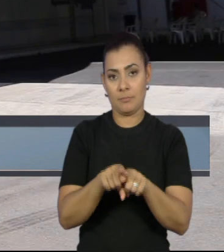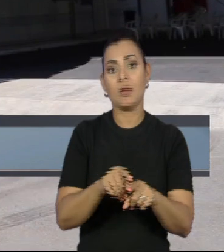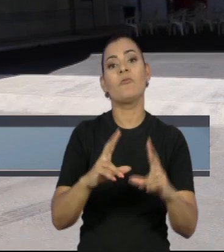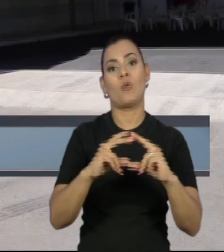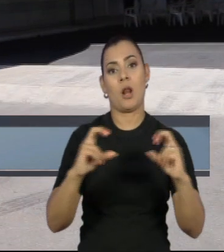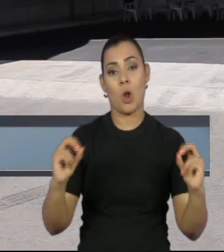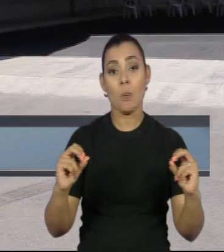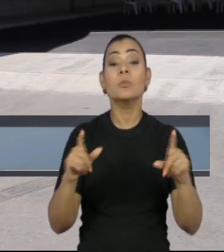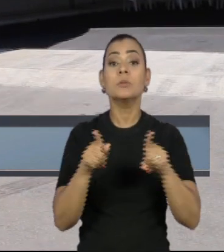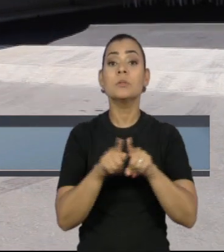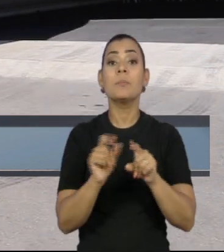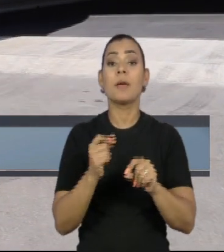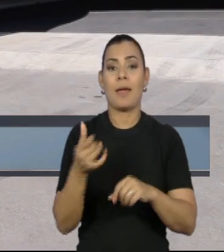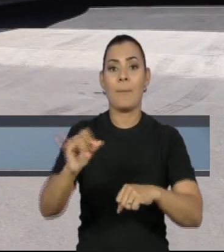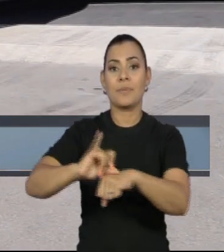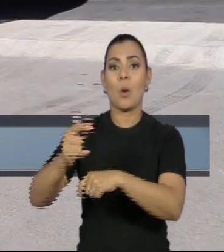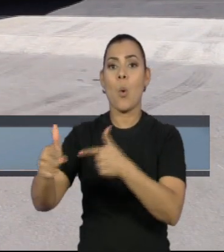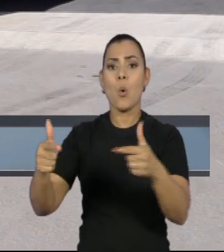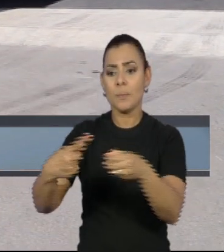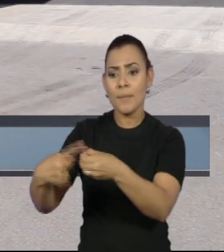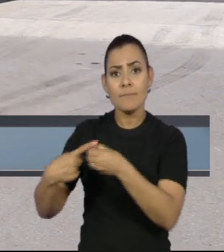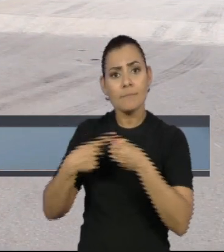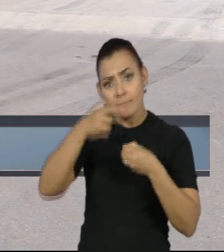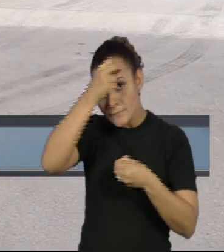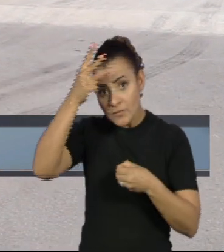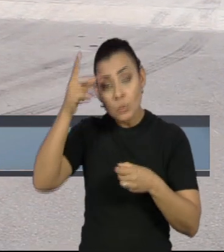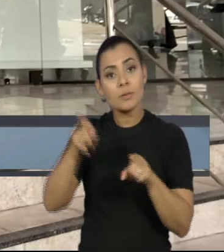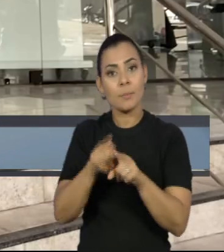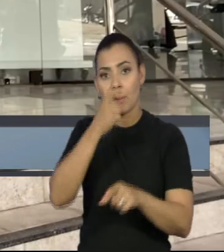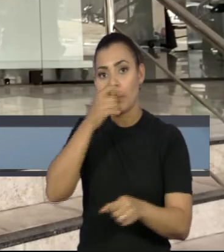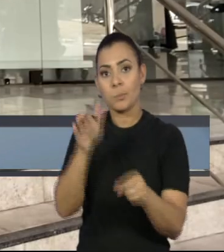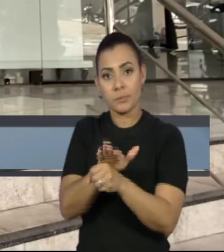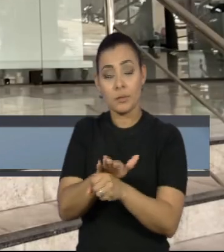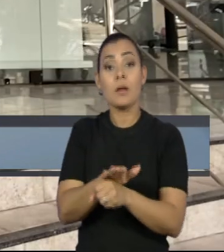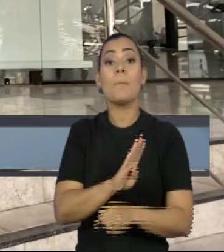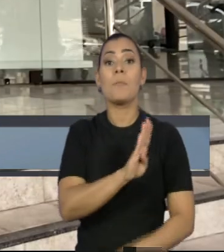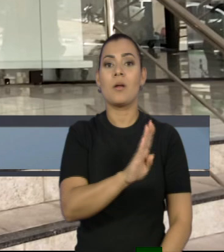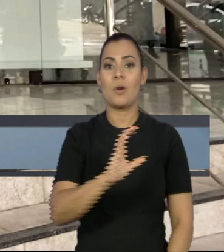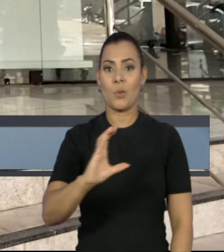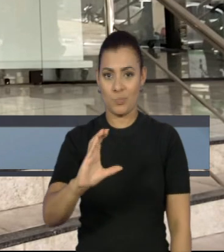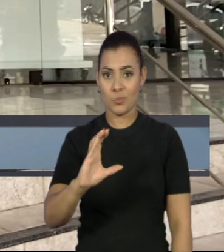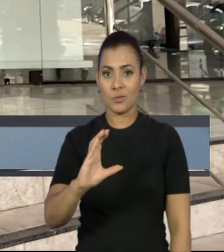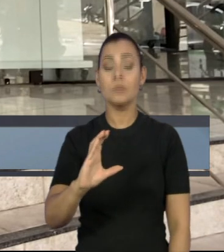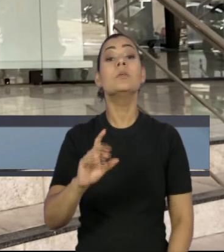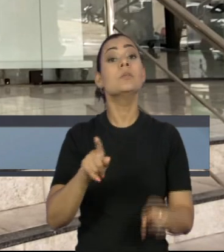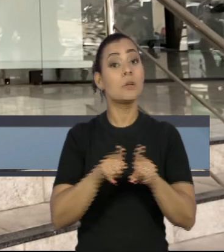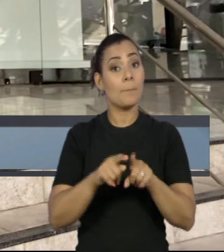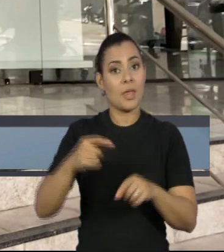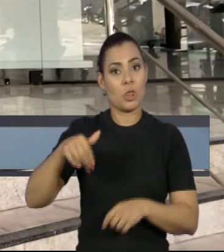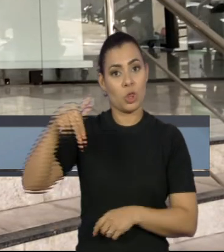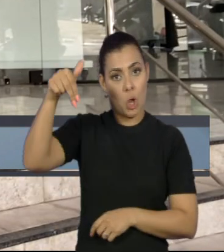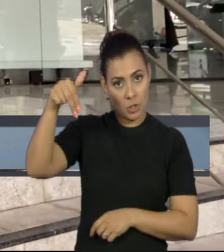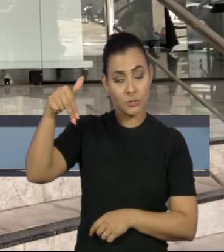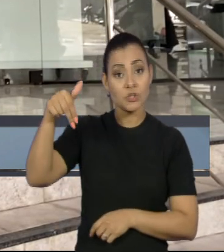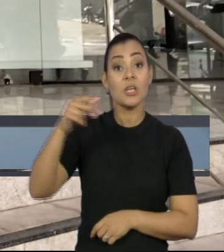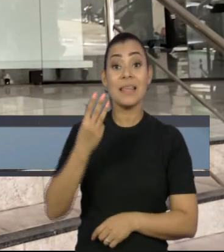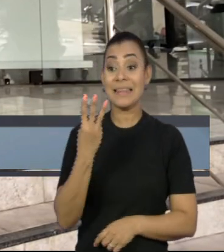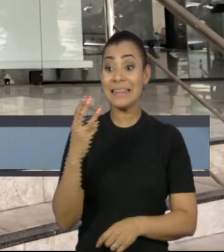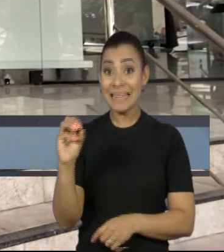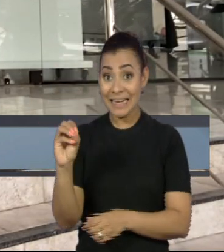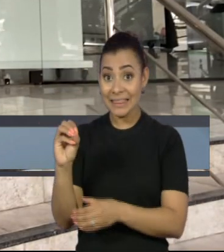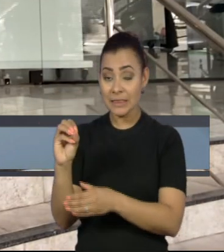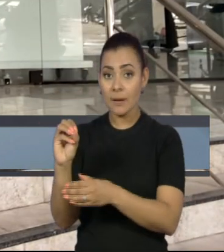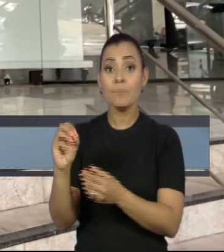municípios catarinenses também estão com seu sistema de saúde no limite. Aqui em Balneário Camboriú, no litoral norte, dos 30 leitos de